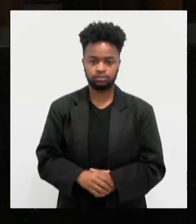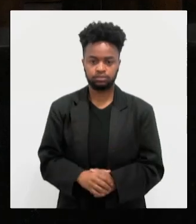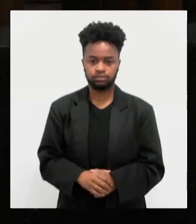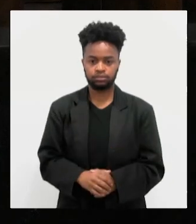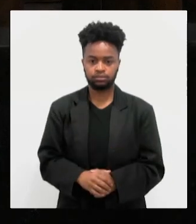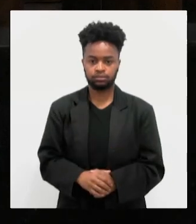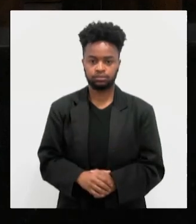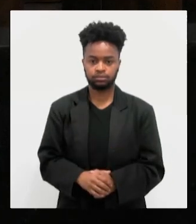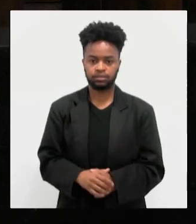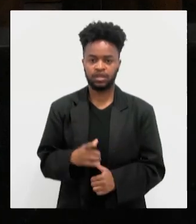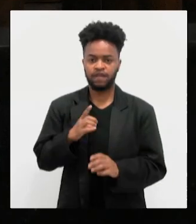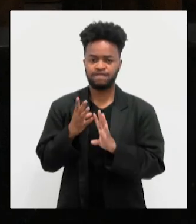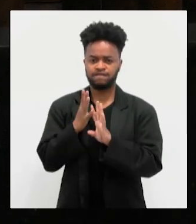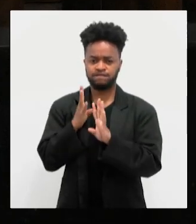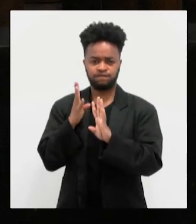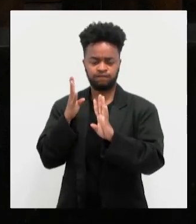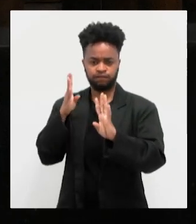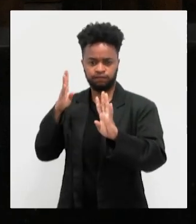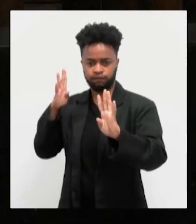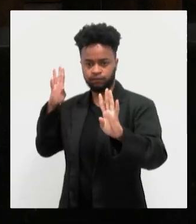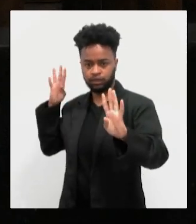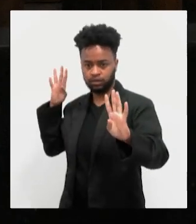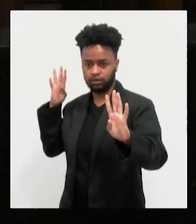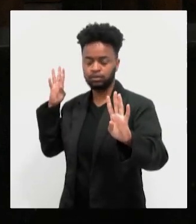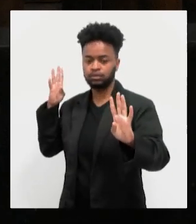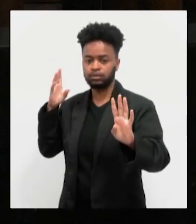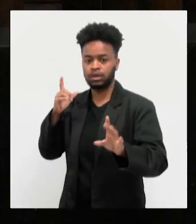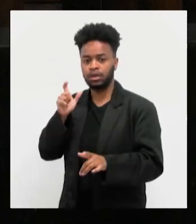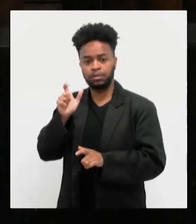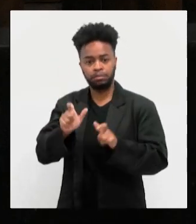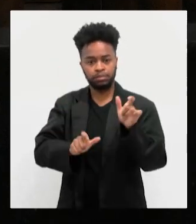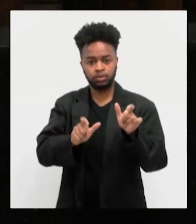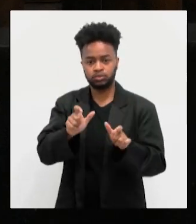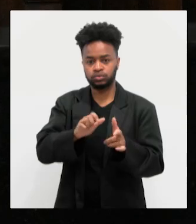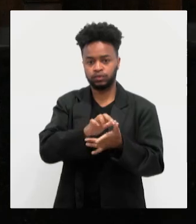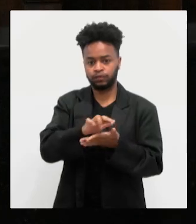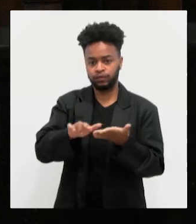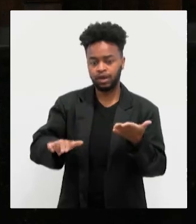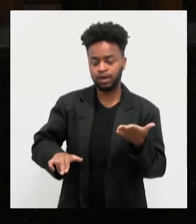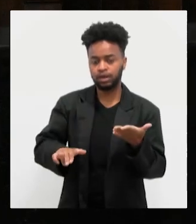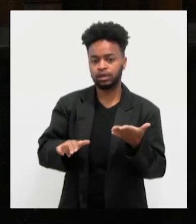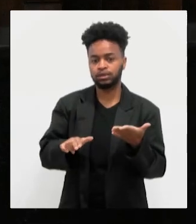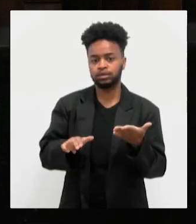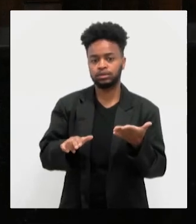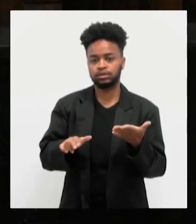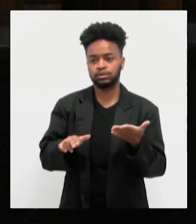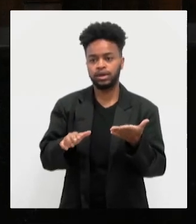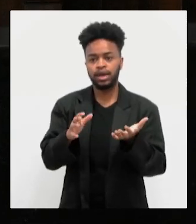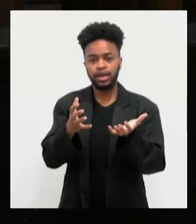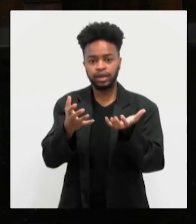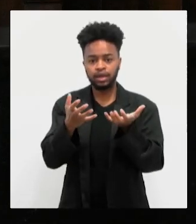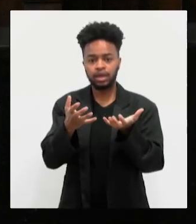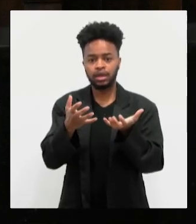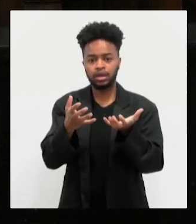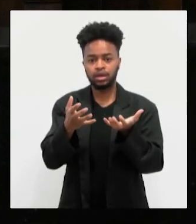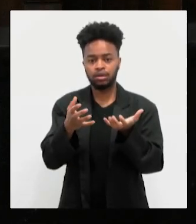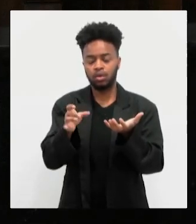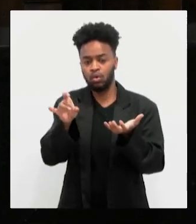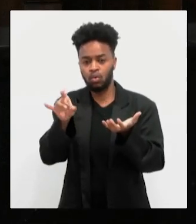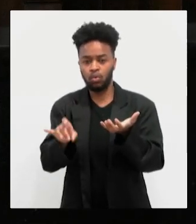e eram filas e filas de pessoas que queriam dar um último